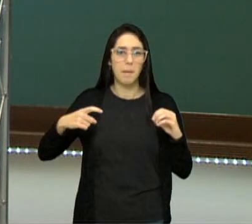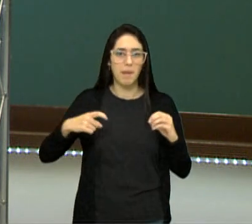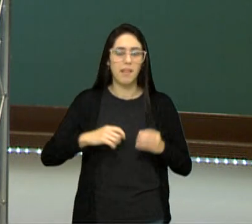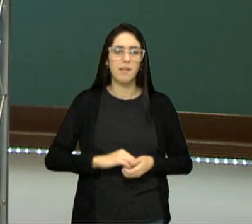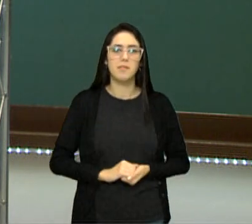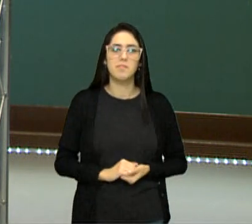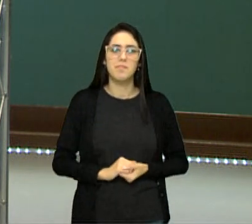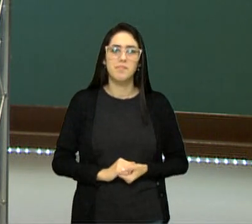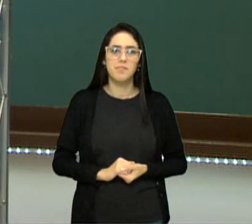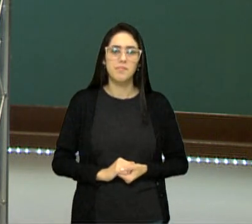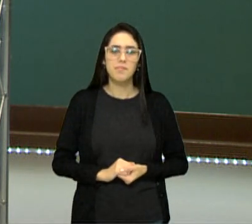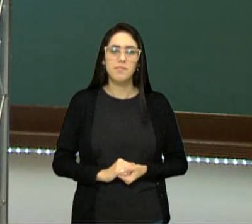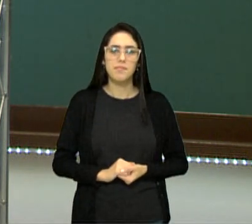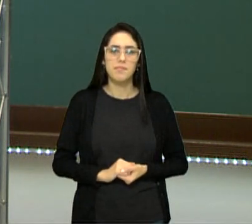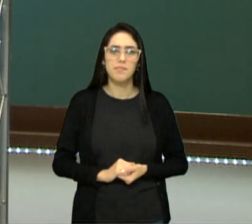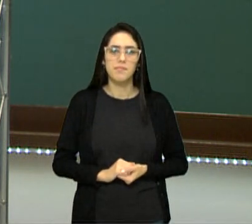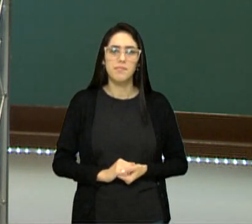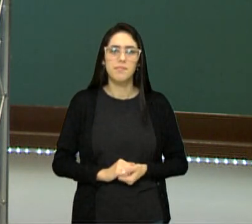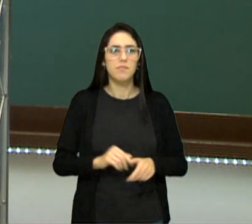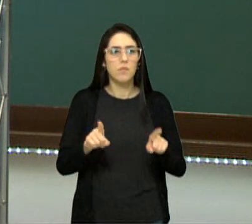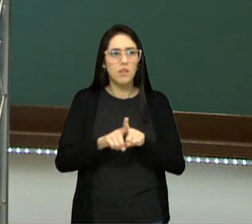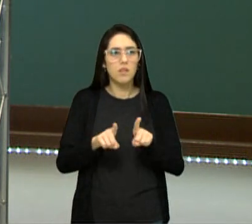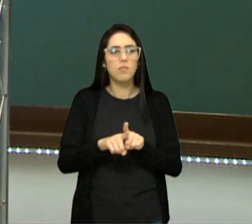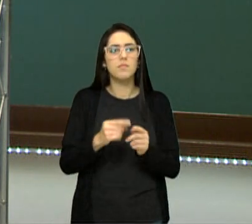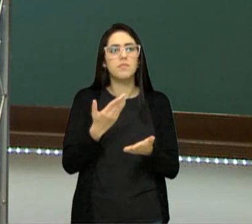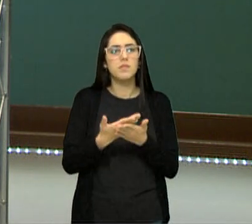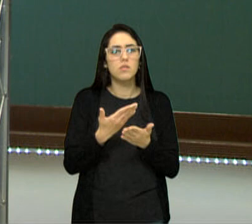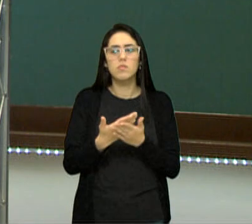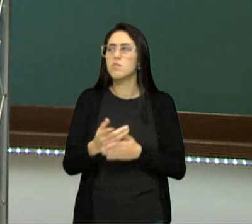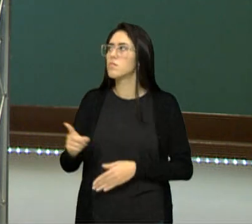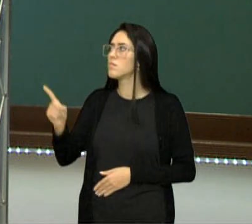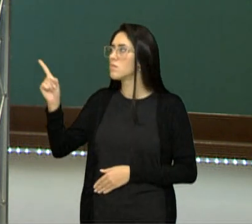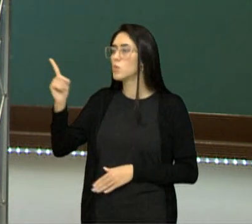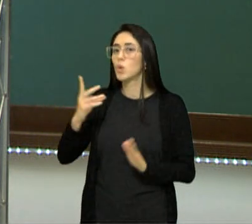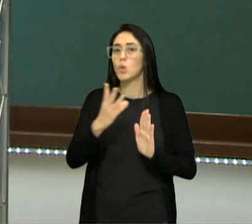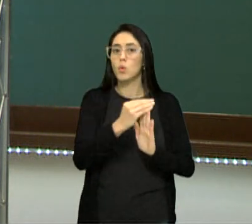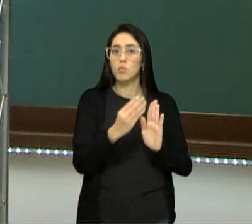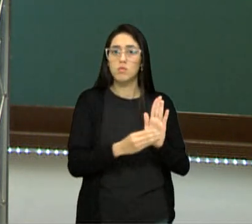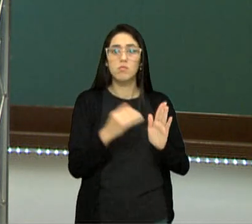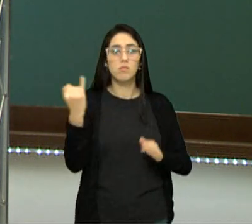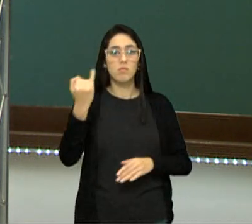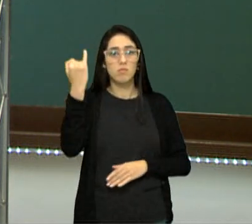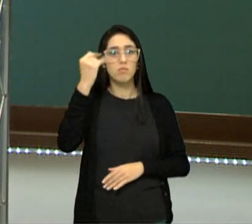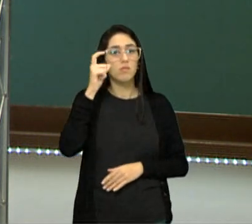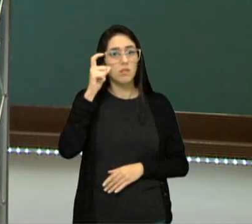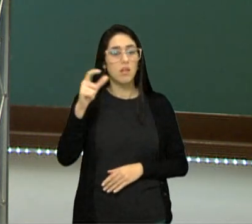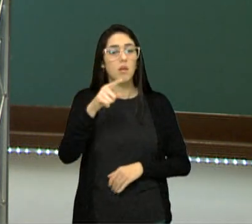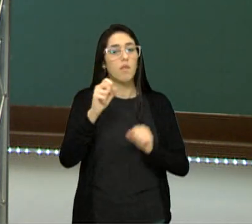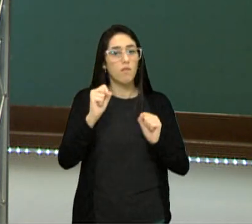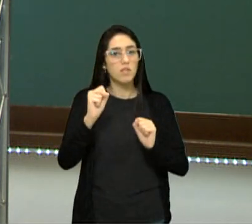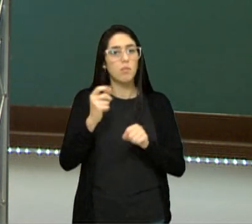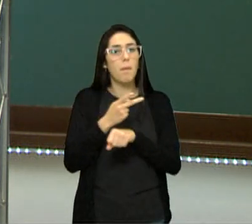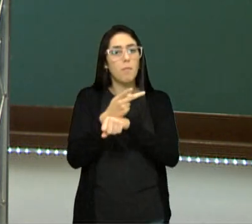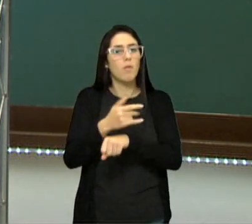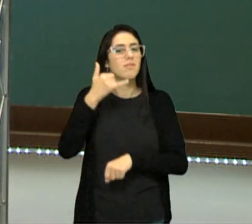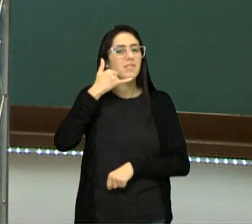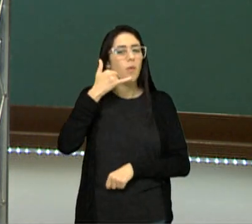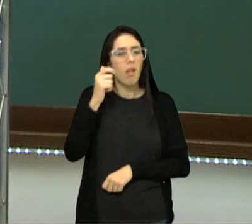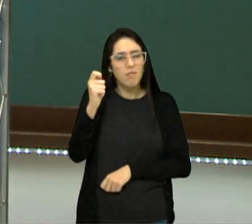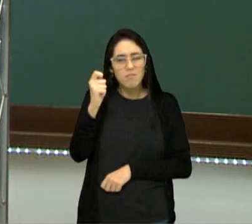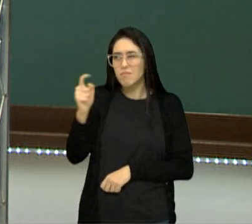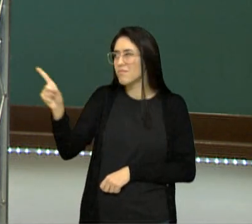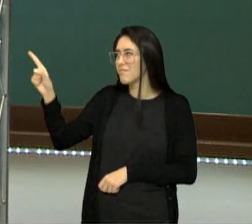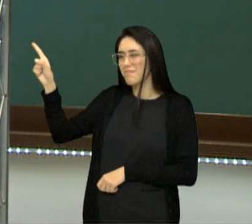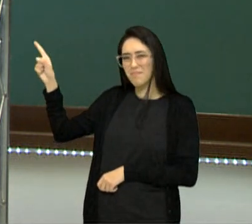mais. E vamos dar uma estudada aqui numa matéria bem interessante, você consegue acessar ali pelo QR Code.